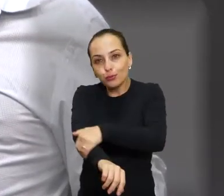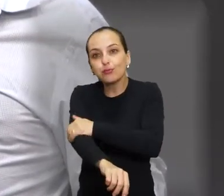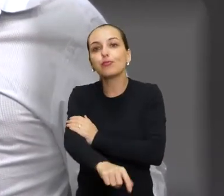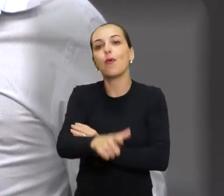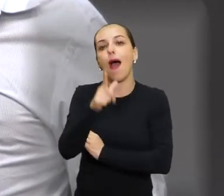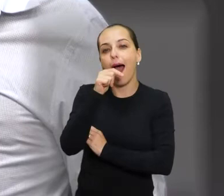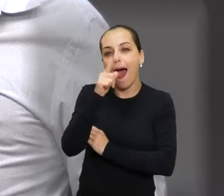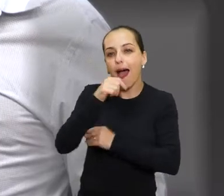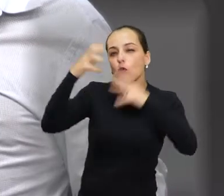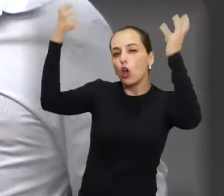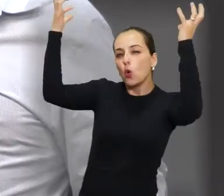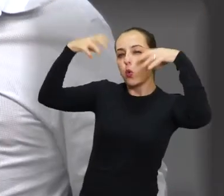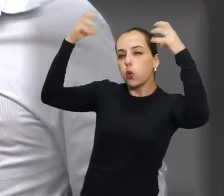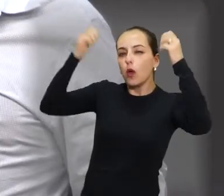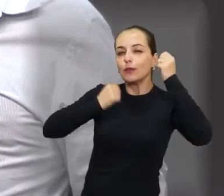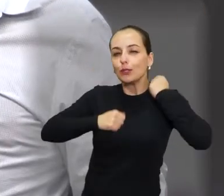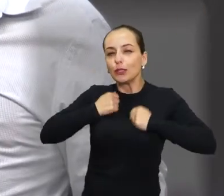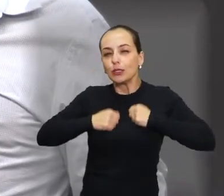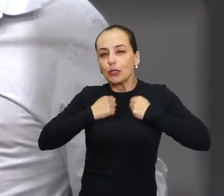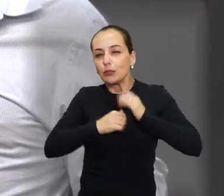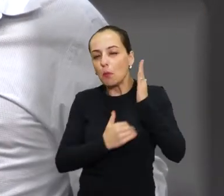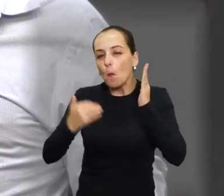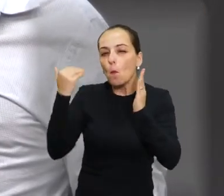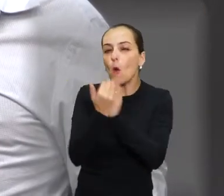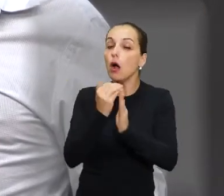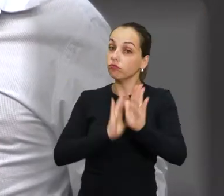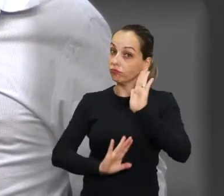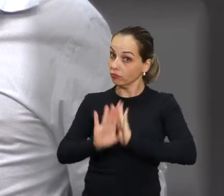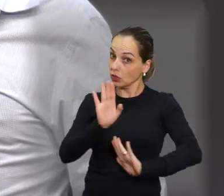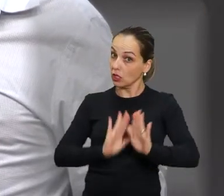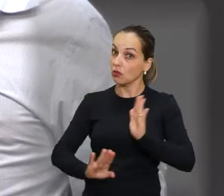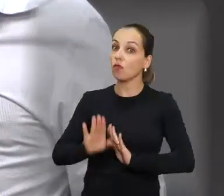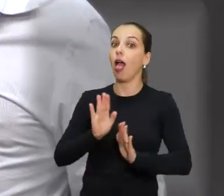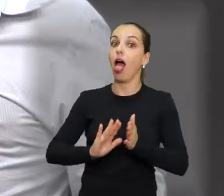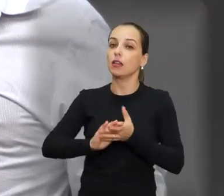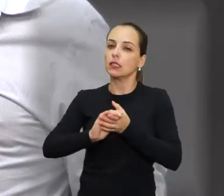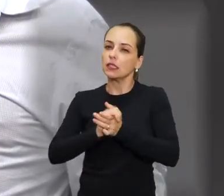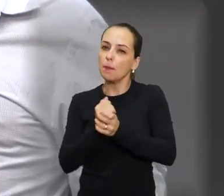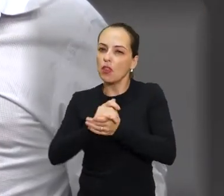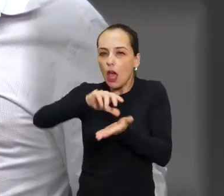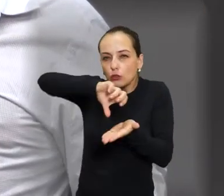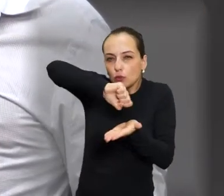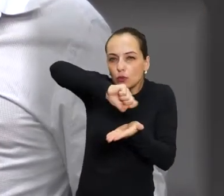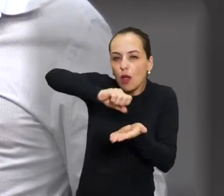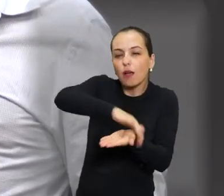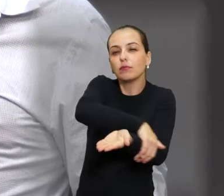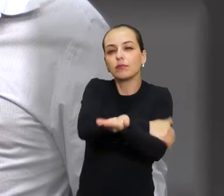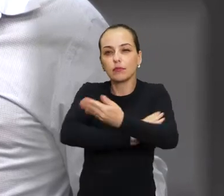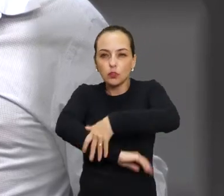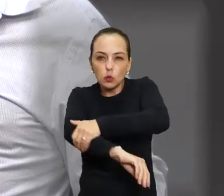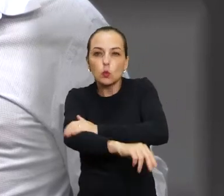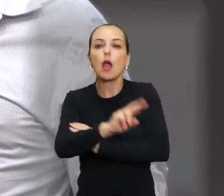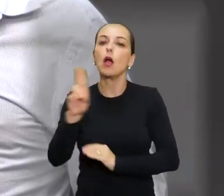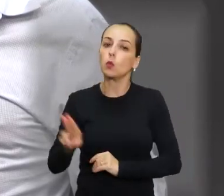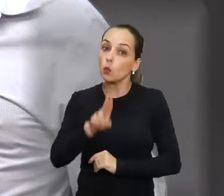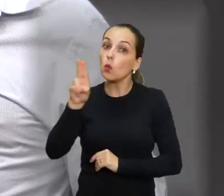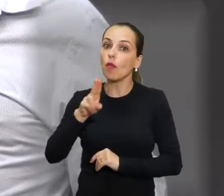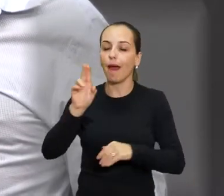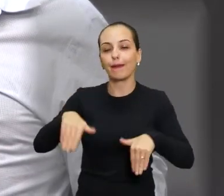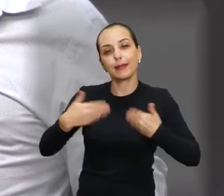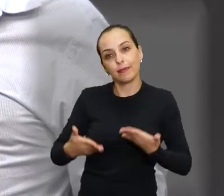bastante creme hidratante, cuidado com banho excessivo, mudar o sabonete para um sabonete líquido, um sabonete mais